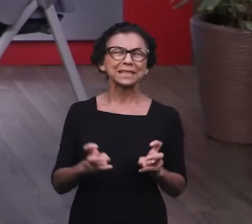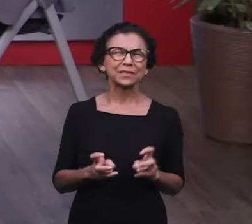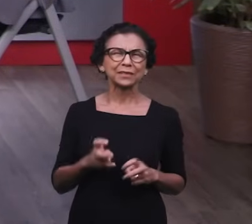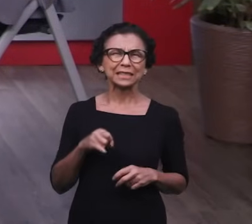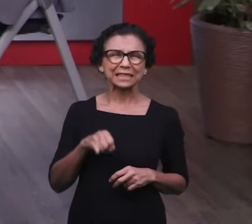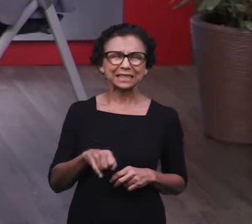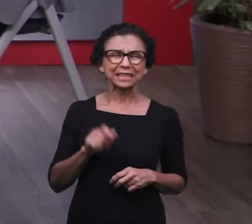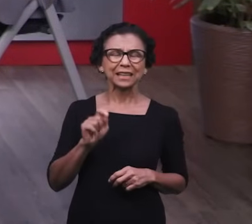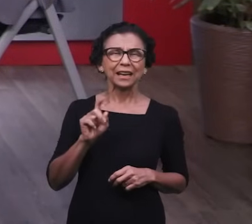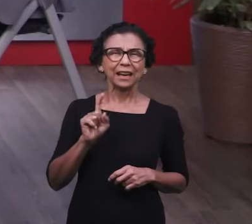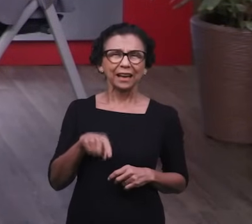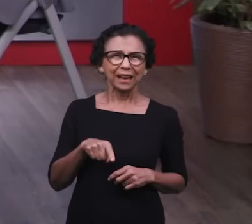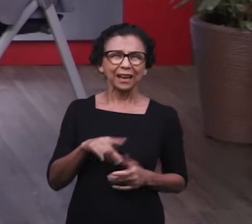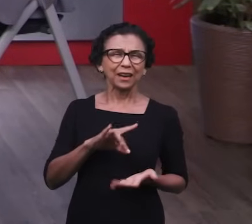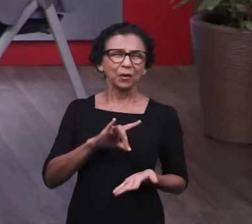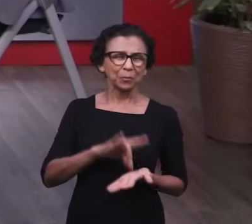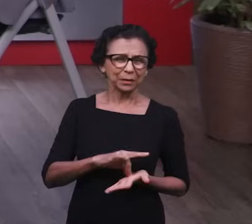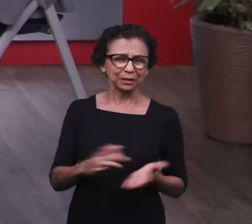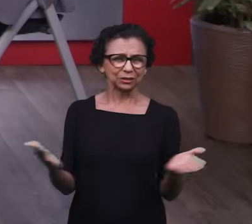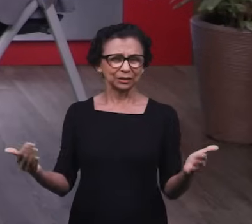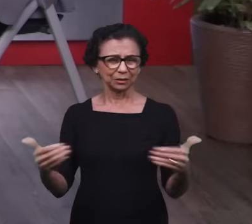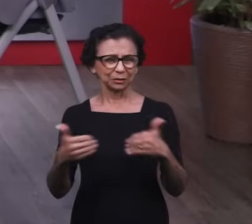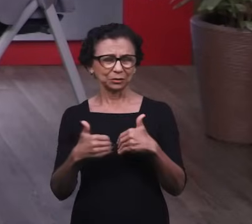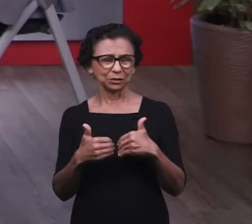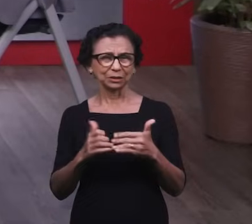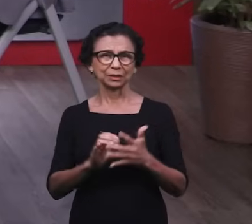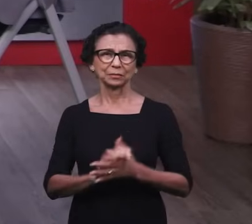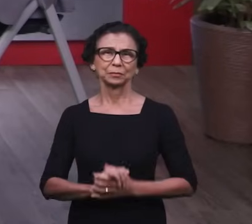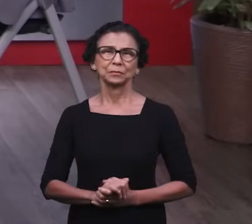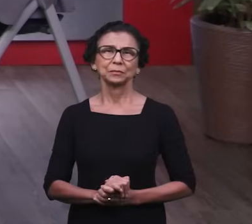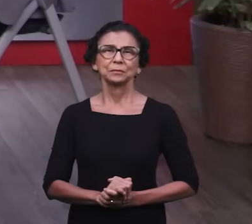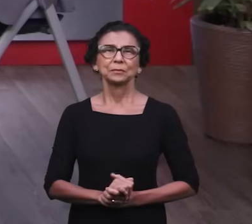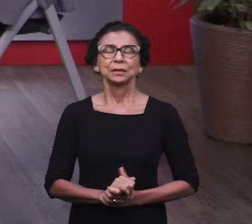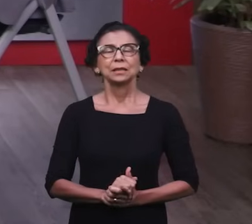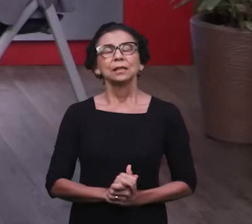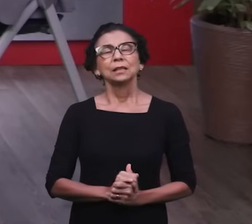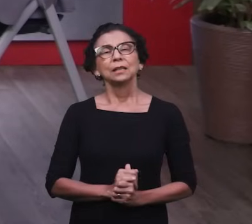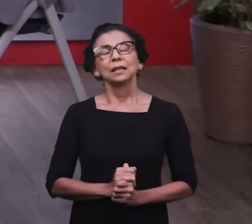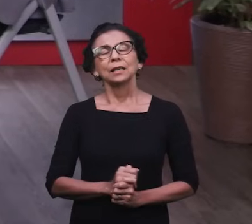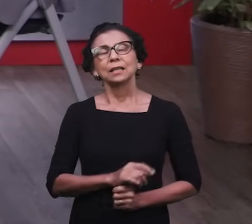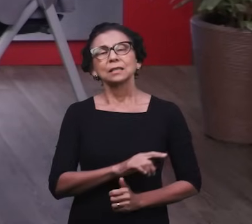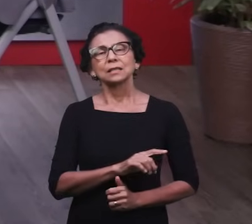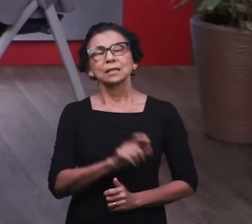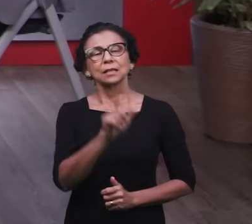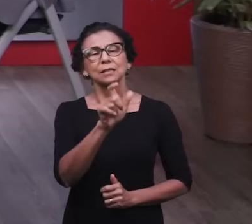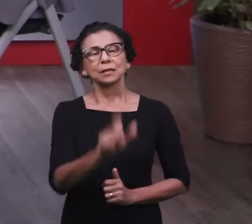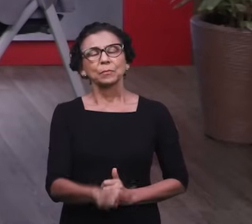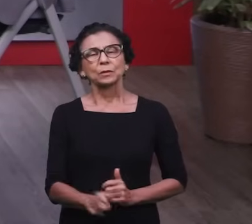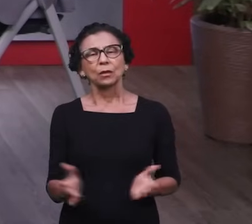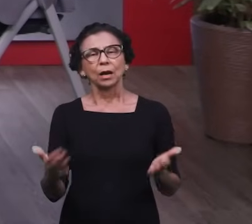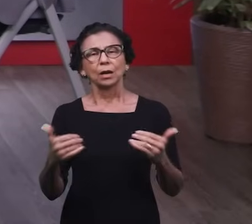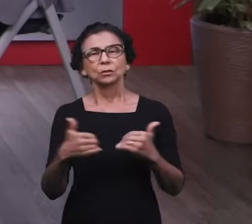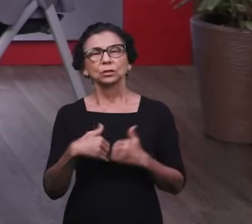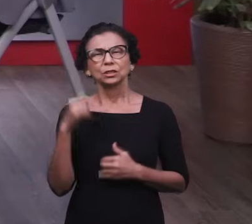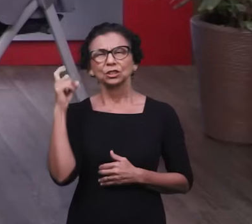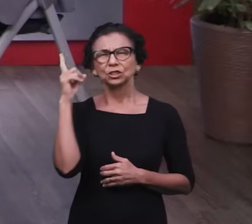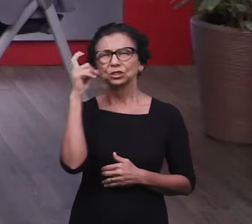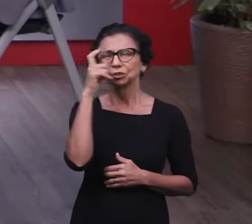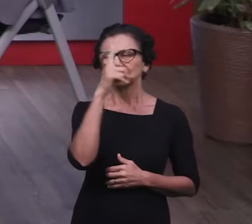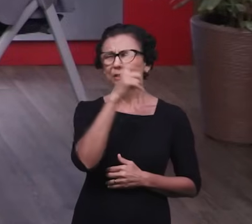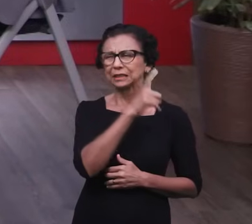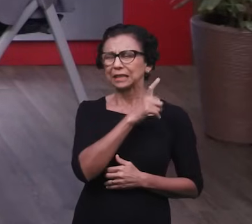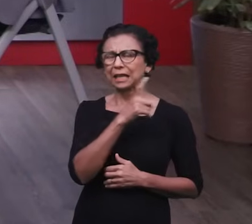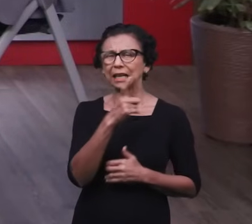interação social, é dificuldade de iniciar e manter uma conversa, dificuldade de compreender